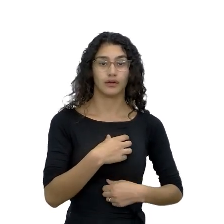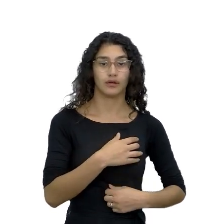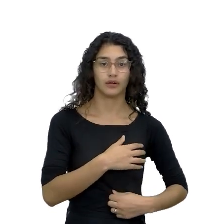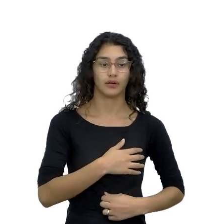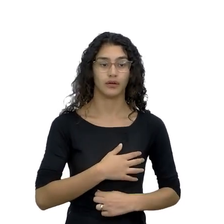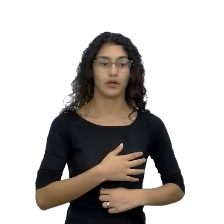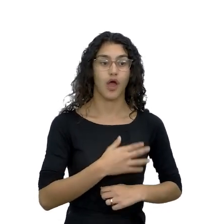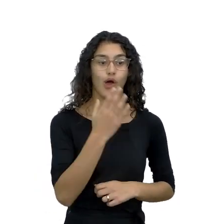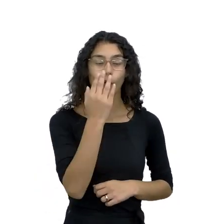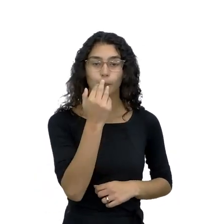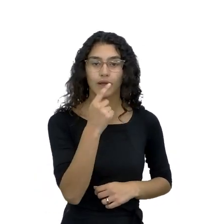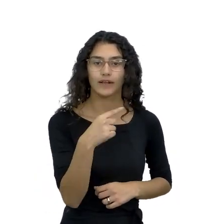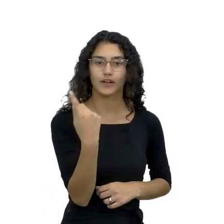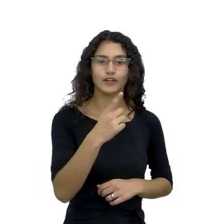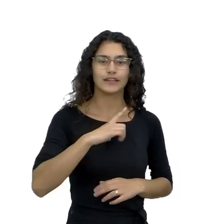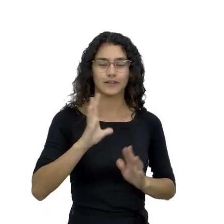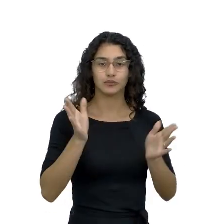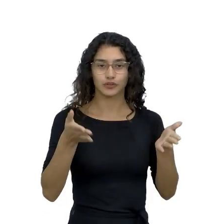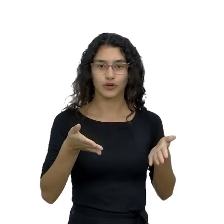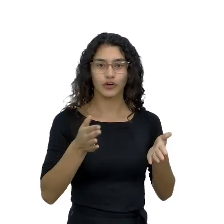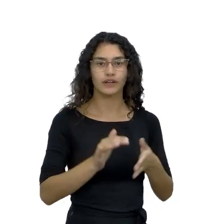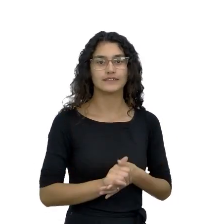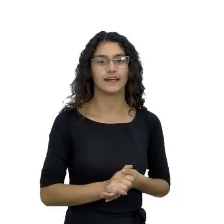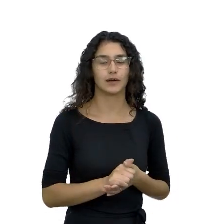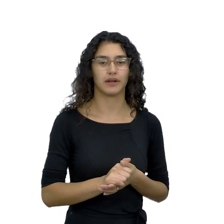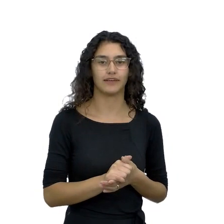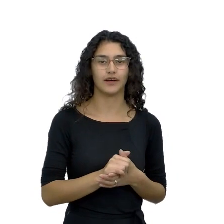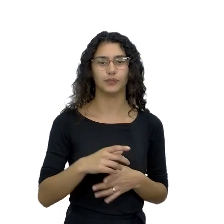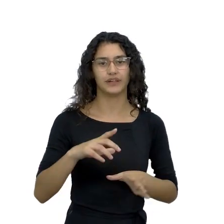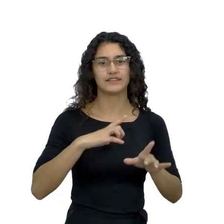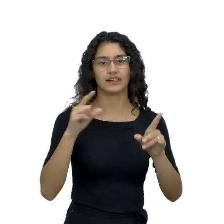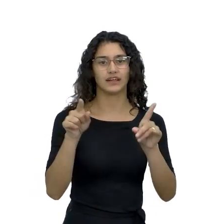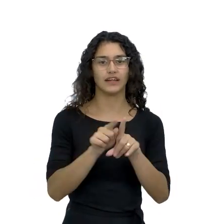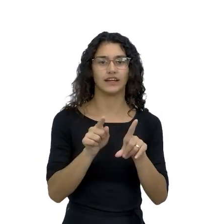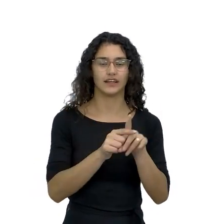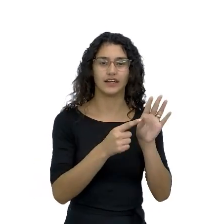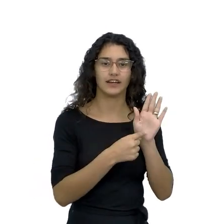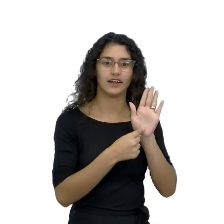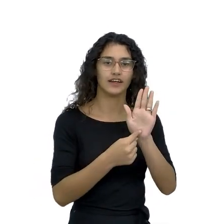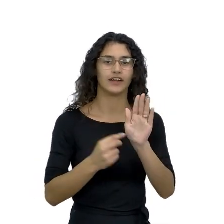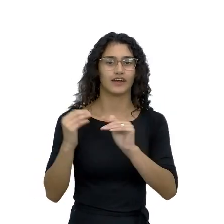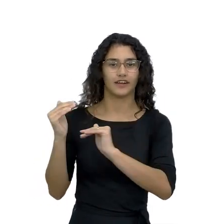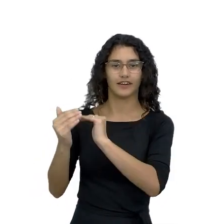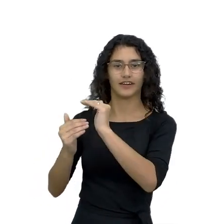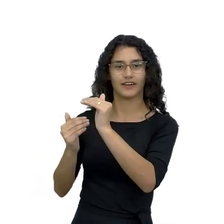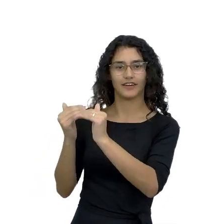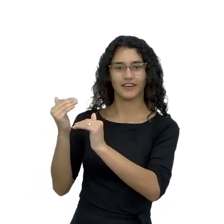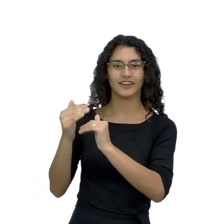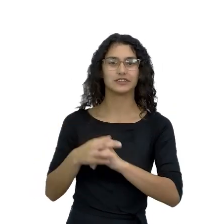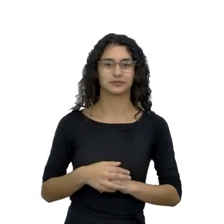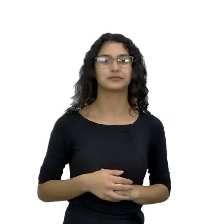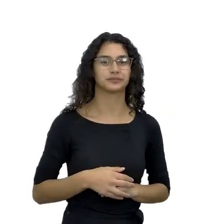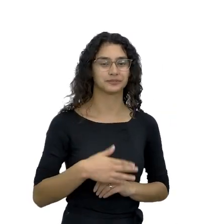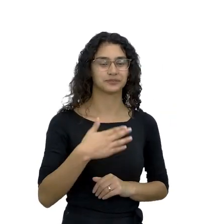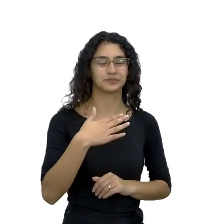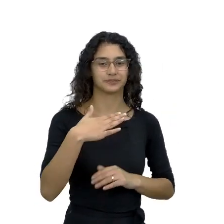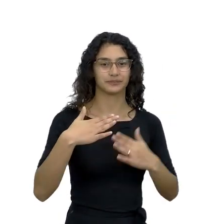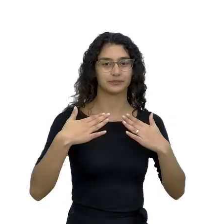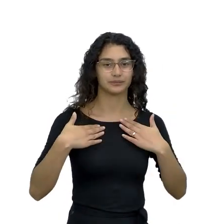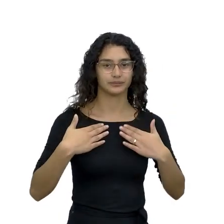de alimento que a gente tem hoje, e os locais, os espaços, né, físicos